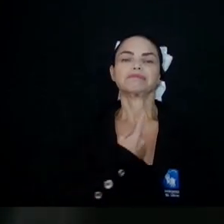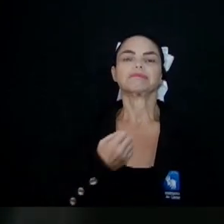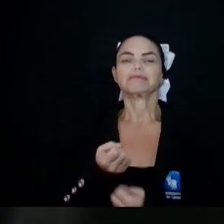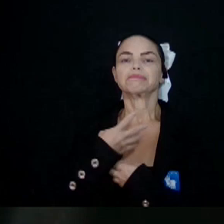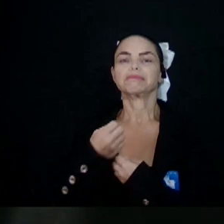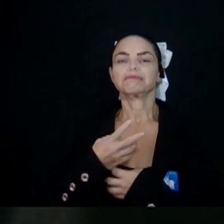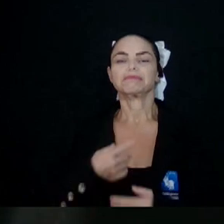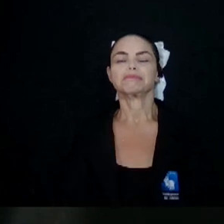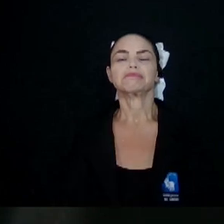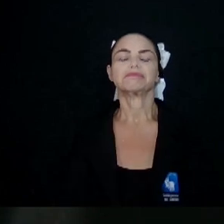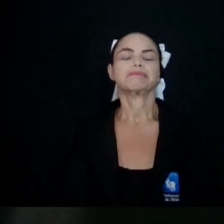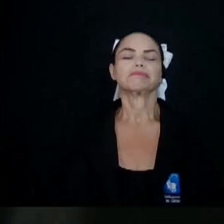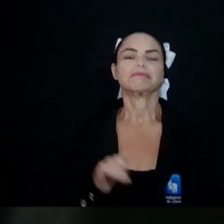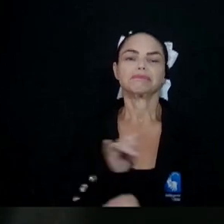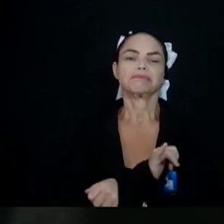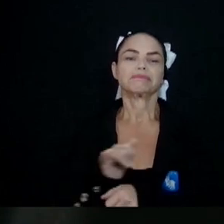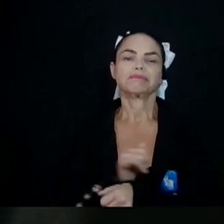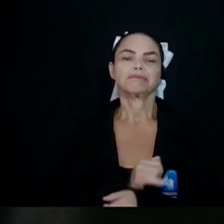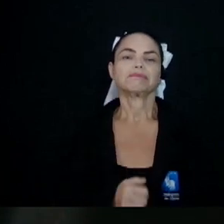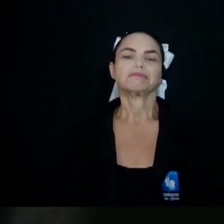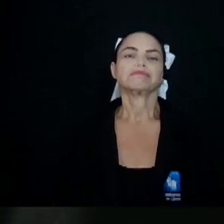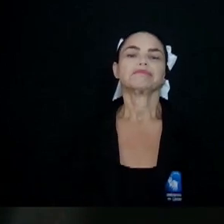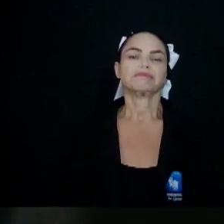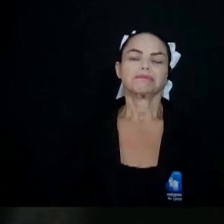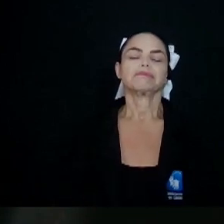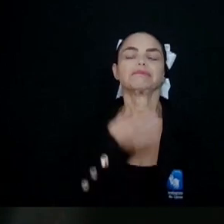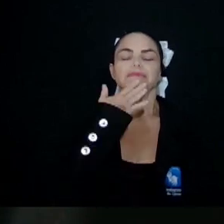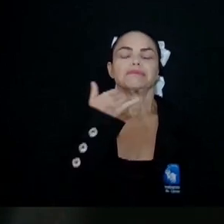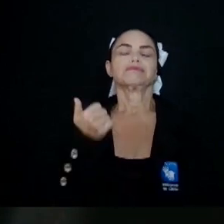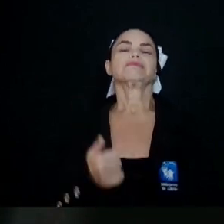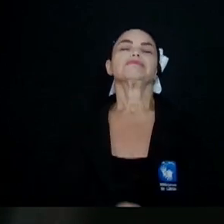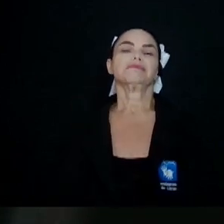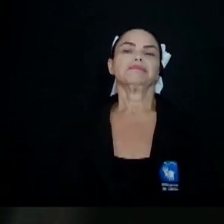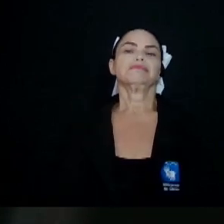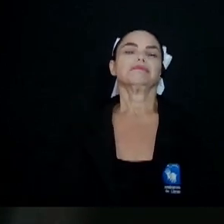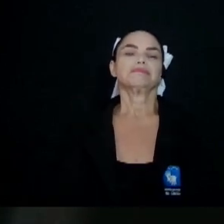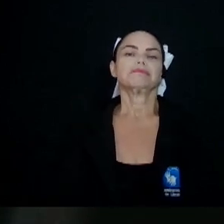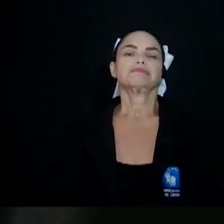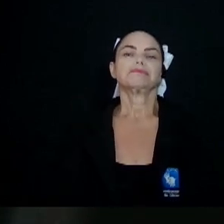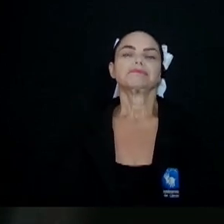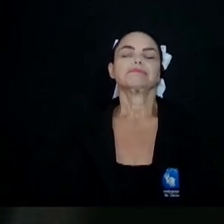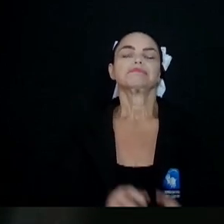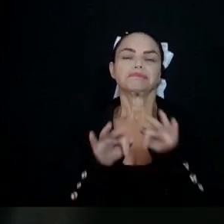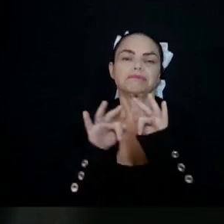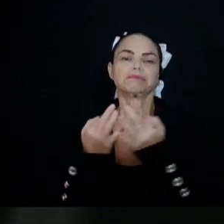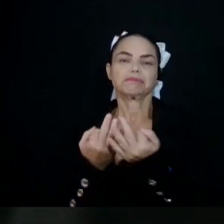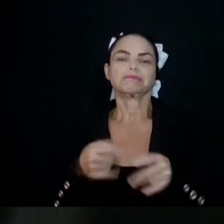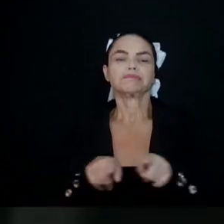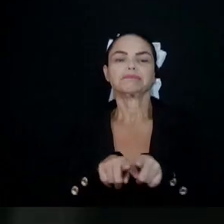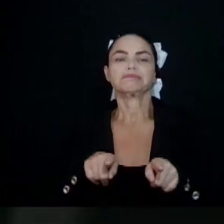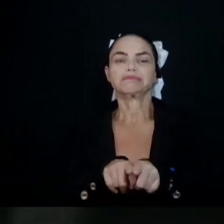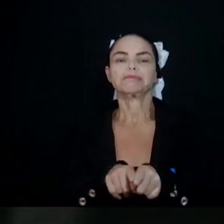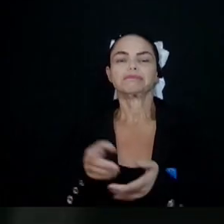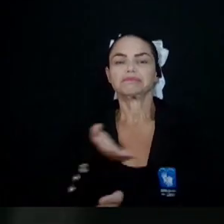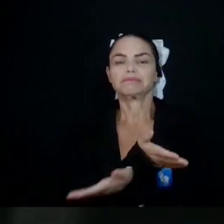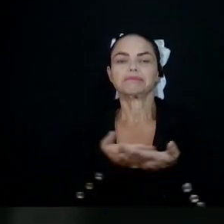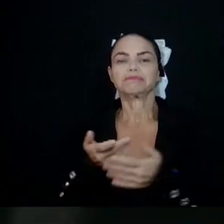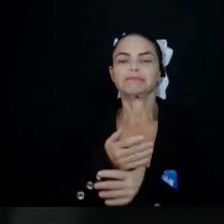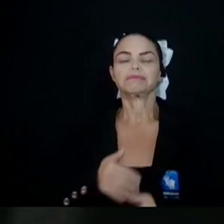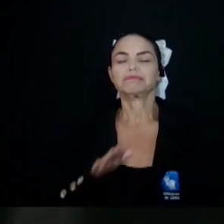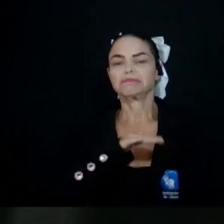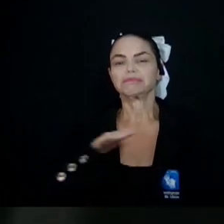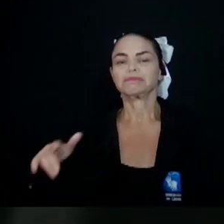importante ferramenta que vem para, acho que, melhorar a questão familiar e também o convívio das nossas crianças